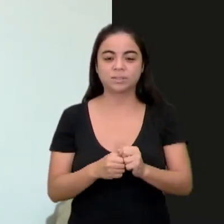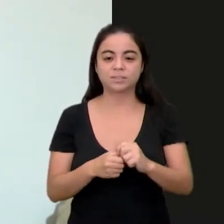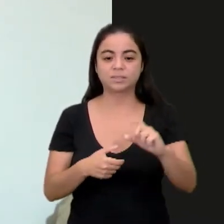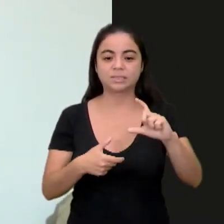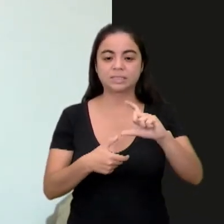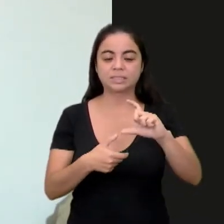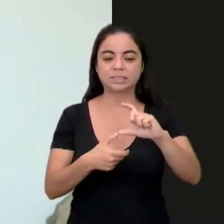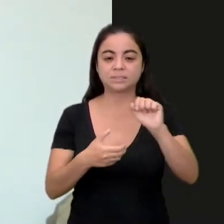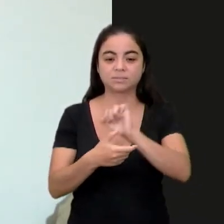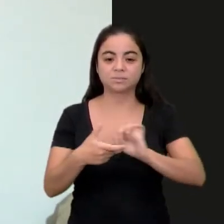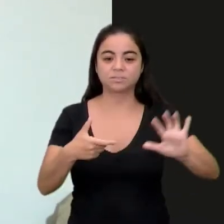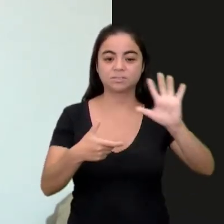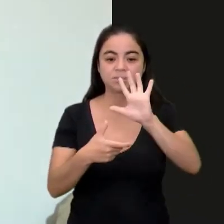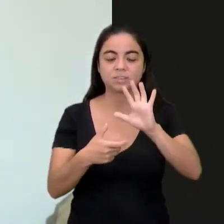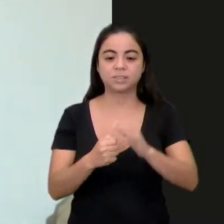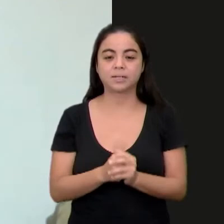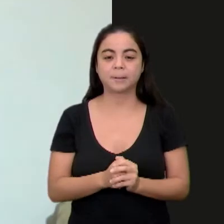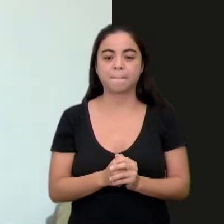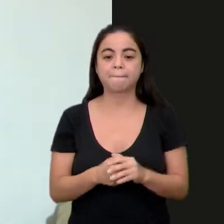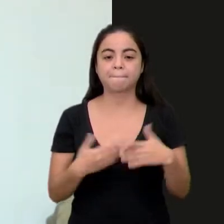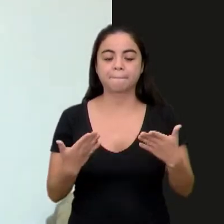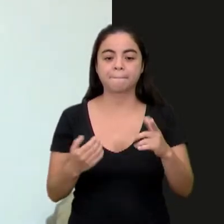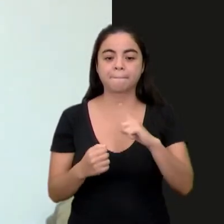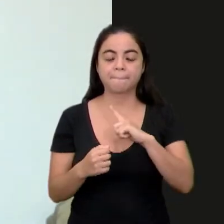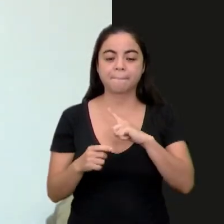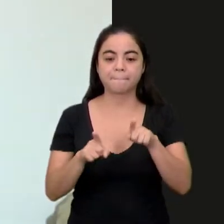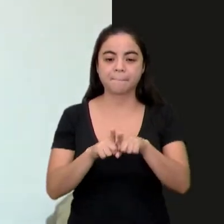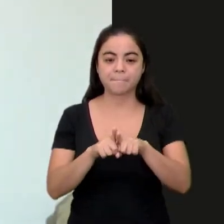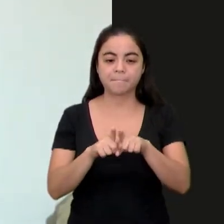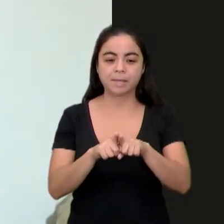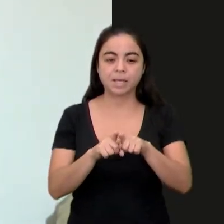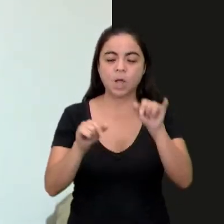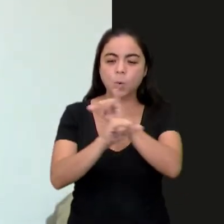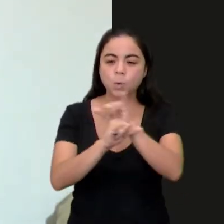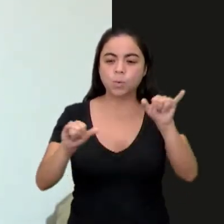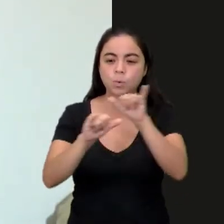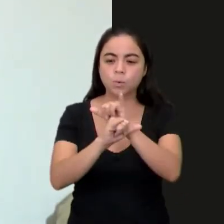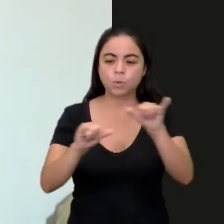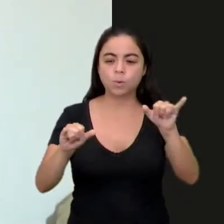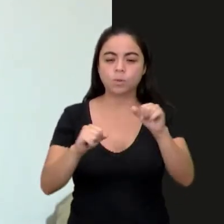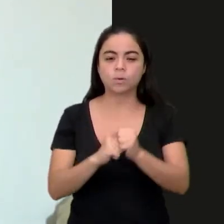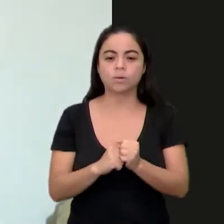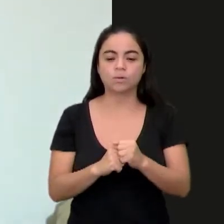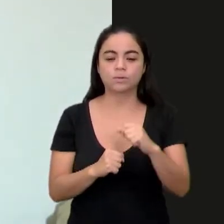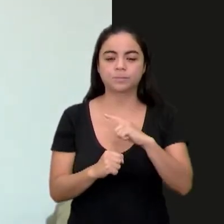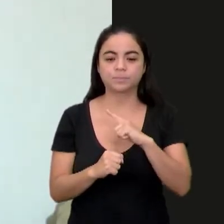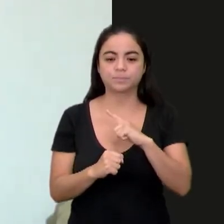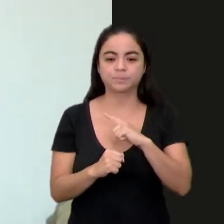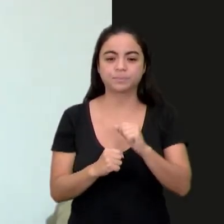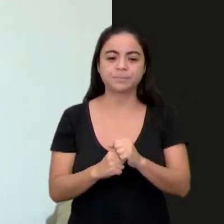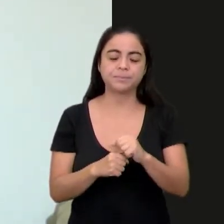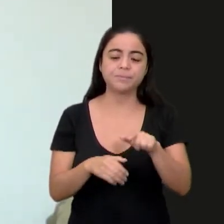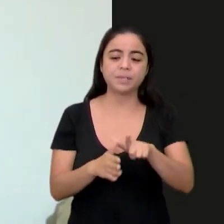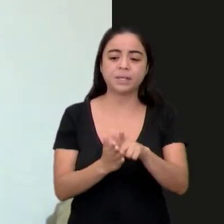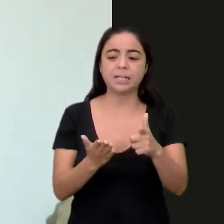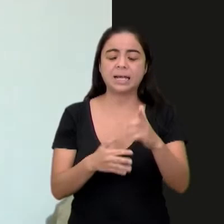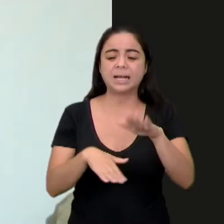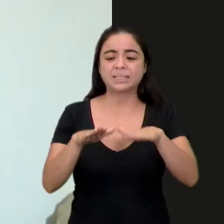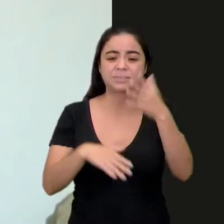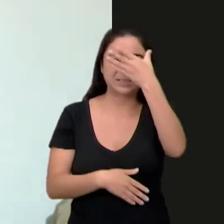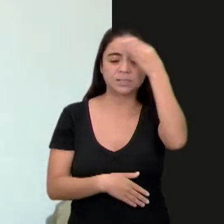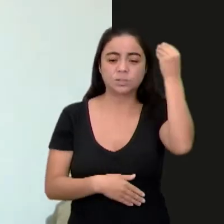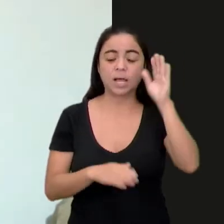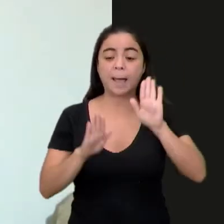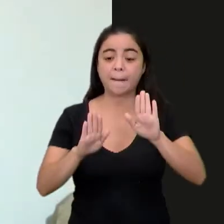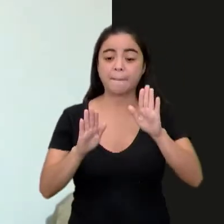Os jornais, né, eles têm a questão de trazer a notícia, né, e a notícia muitas vezes acaba virando só estatística e é esquecida, né. A charge,